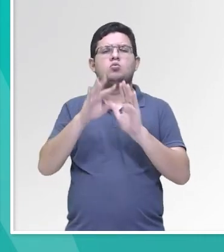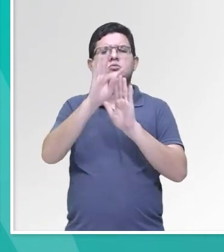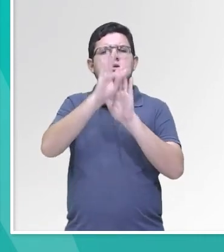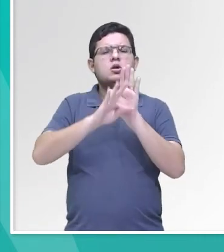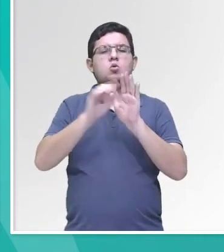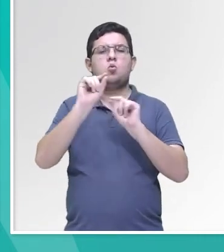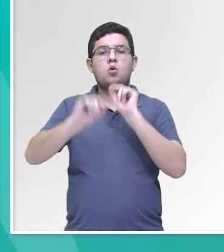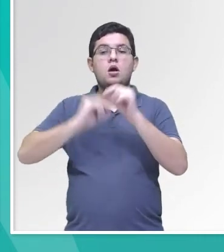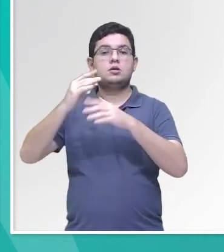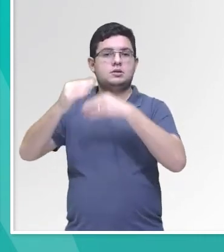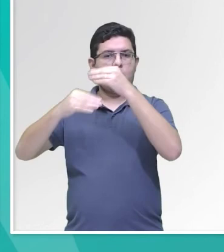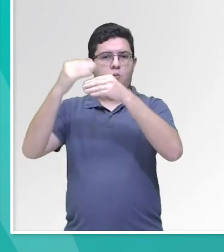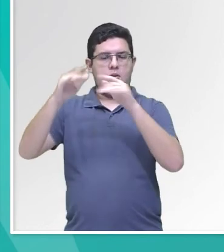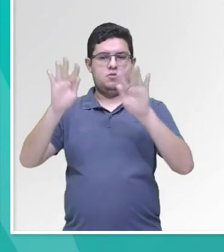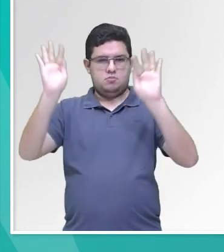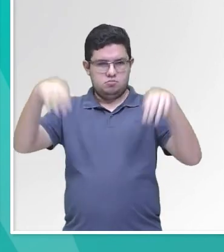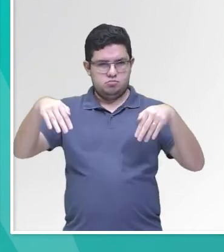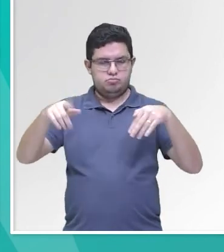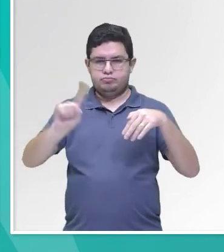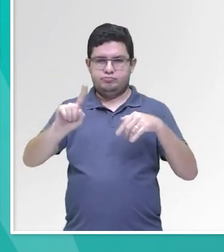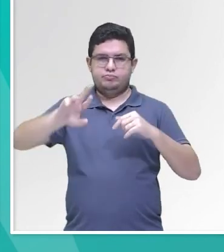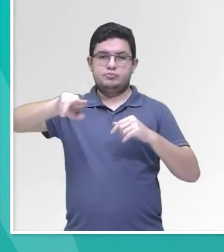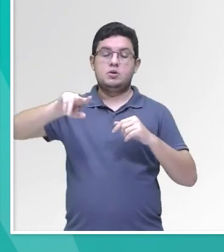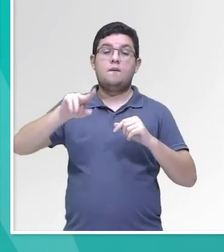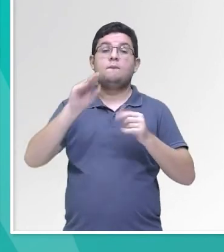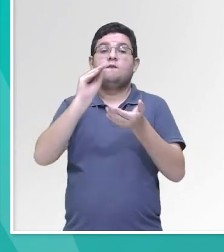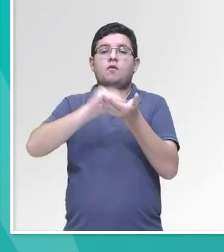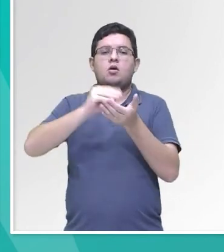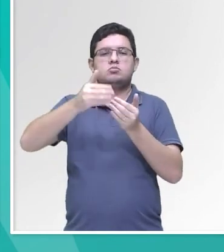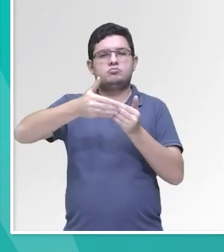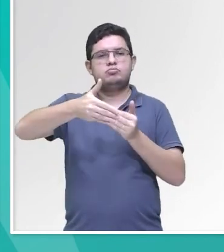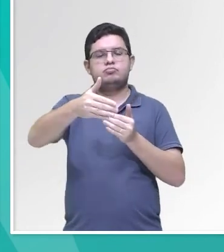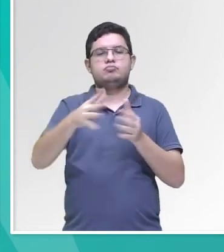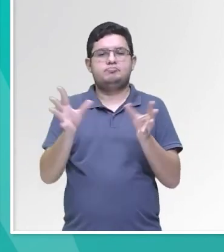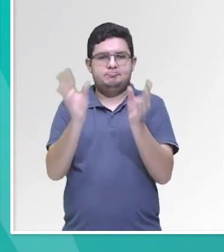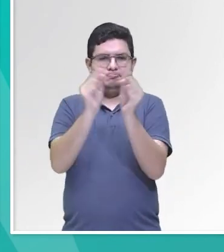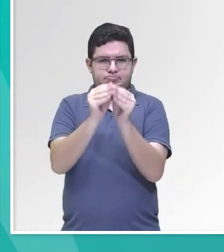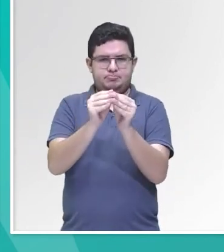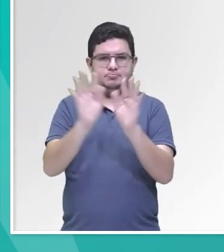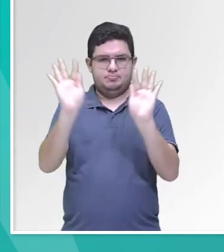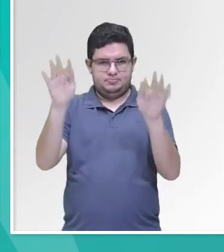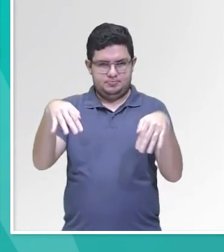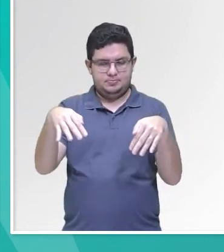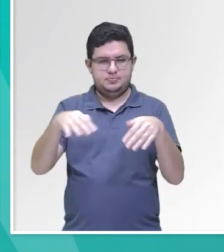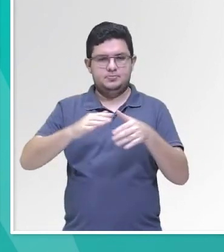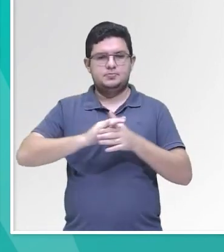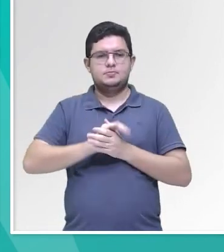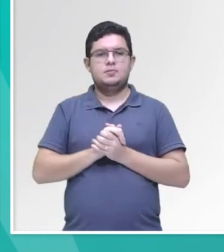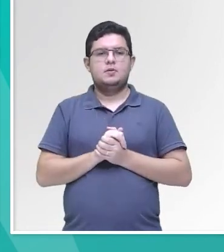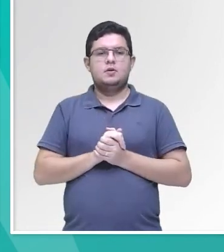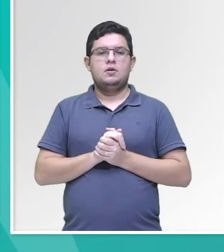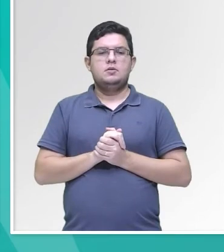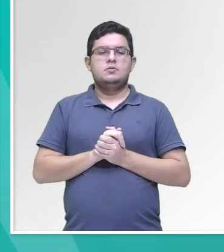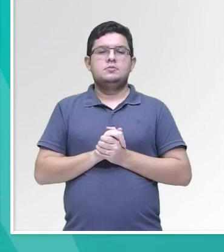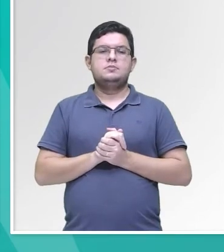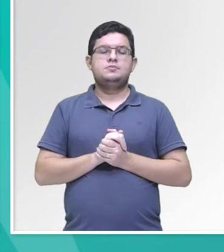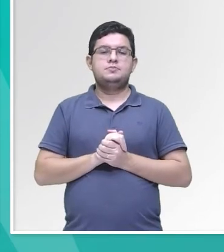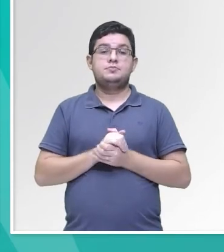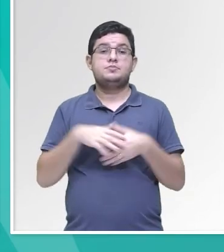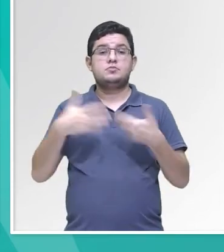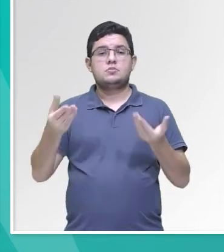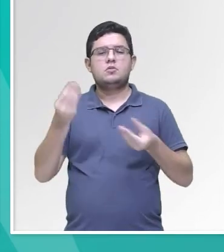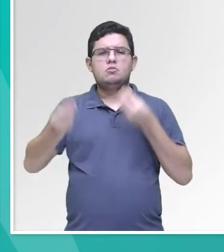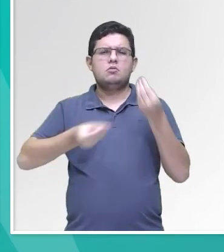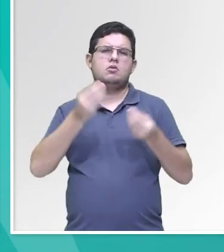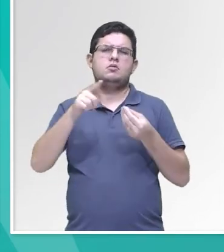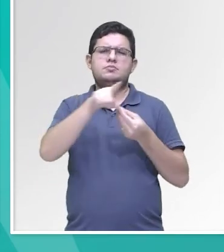meu texto tem só introdução e desenvolvimento com argumentação? Não, não é assim. Para terminar a escrita do seu texto